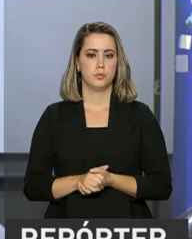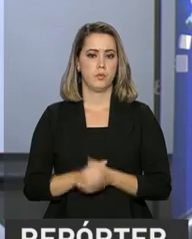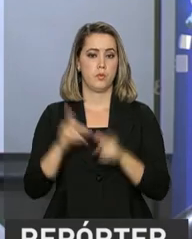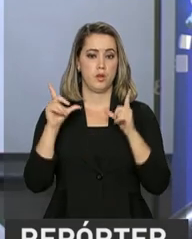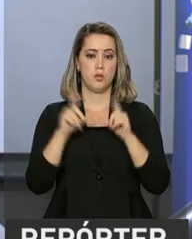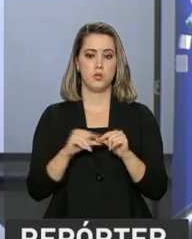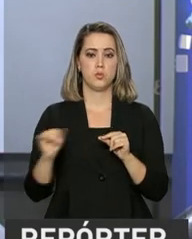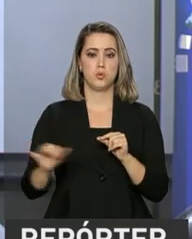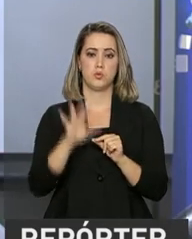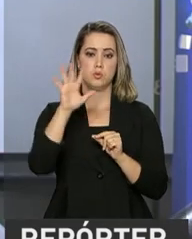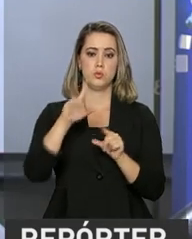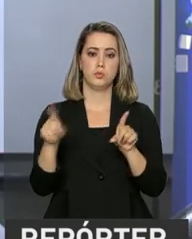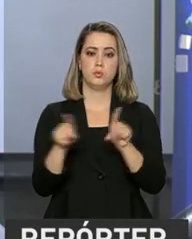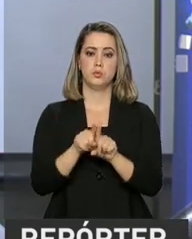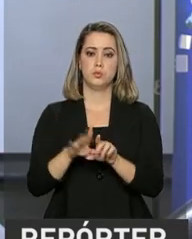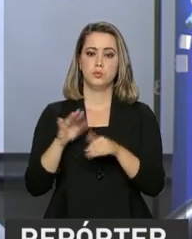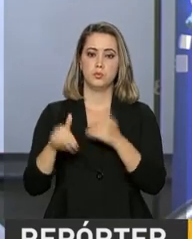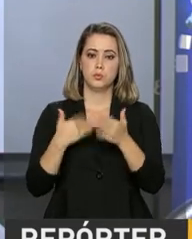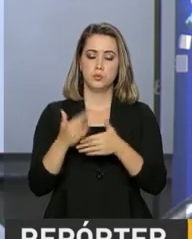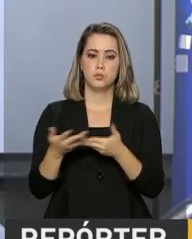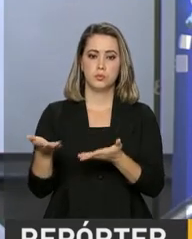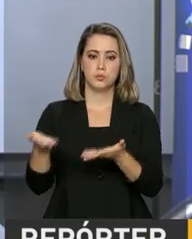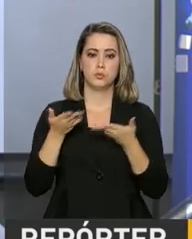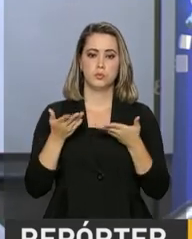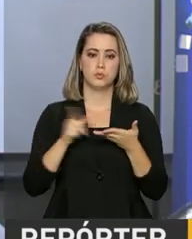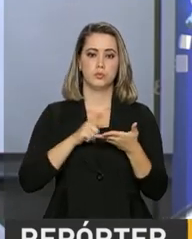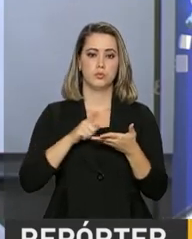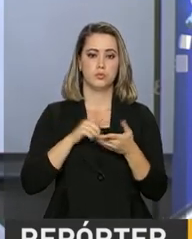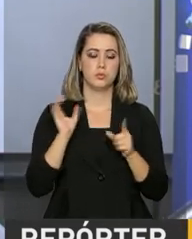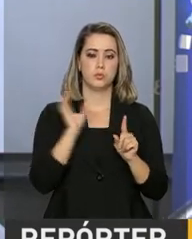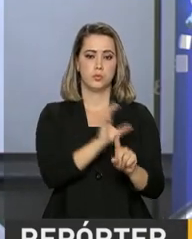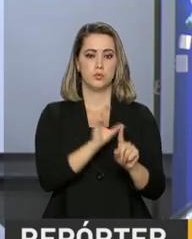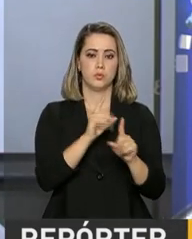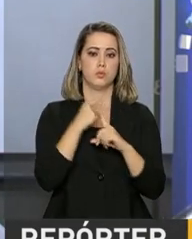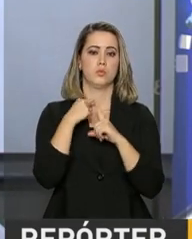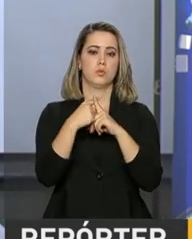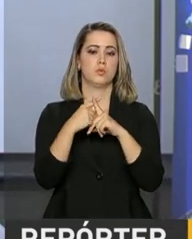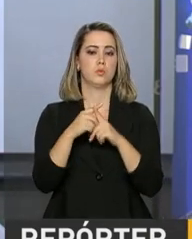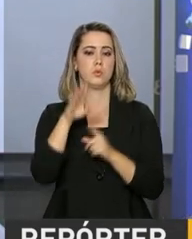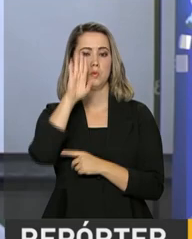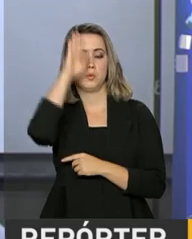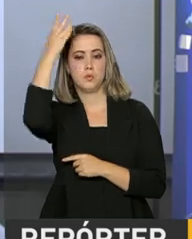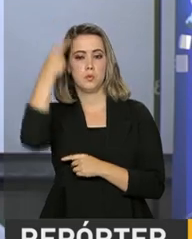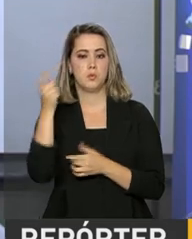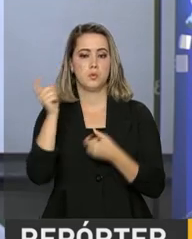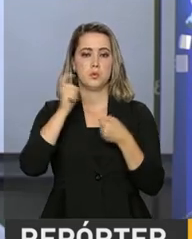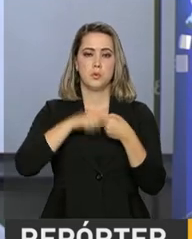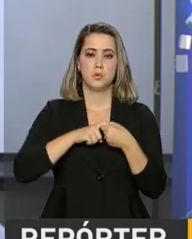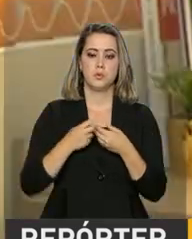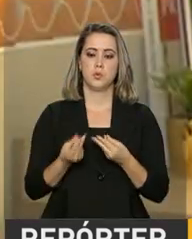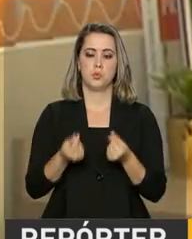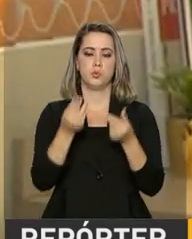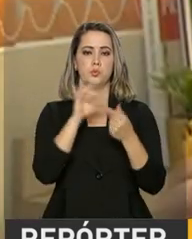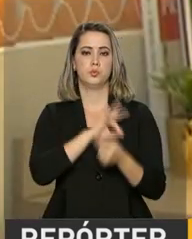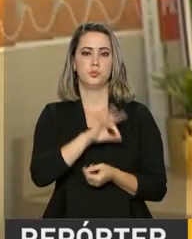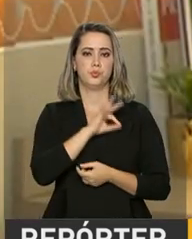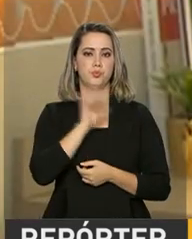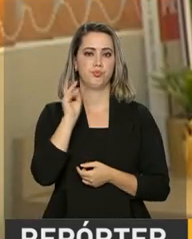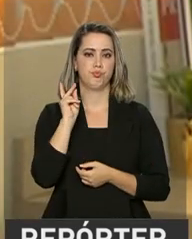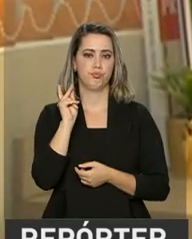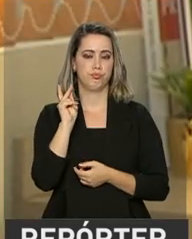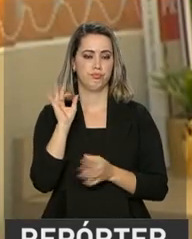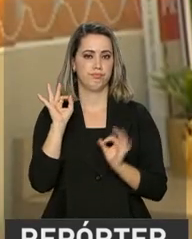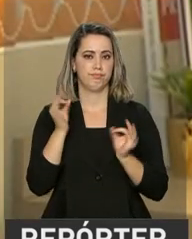da inflação eh sistemática vem tendo um impacto positivo principalmente recompondo a renda real com o ambiente